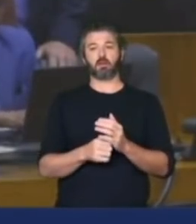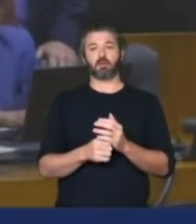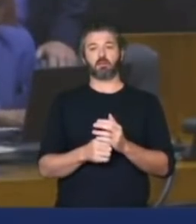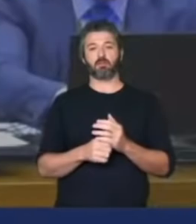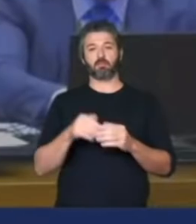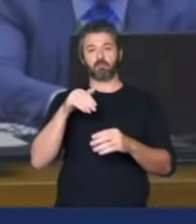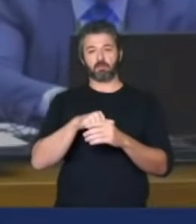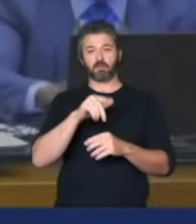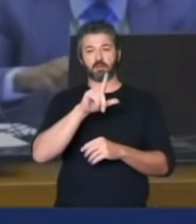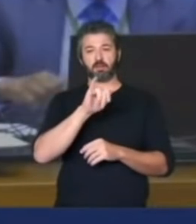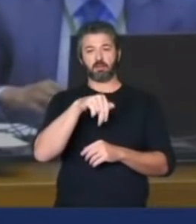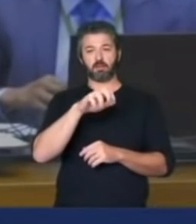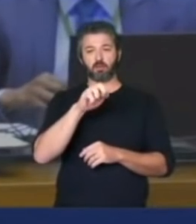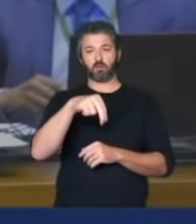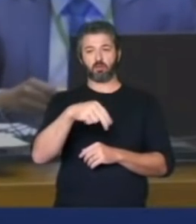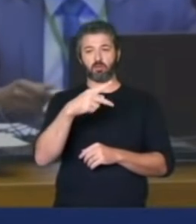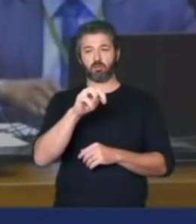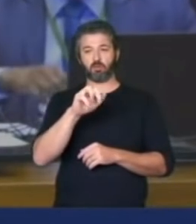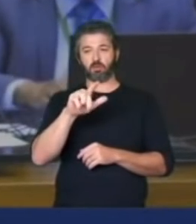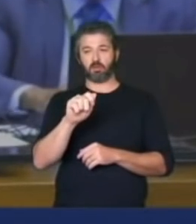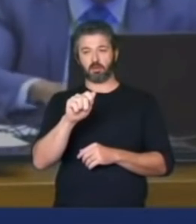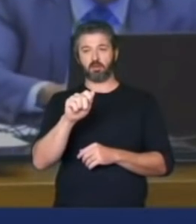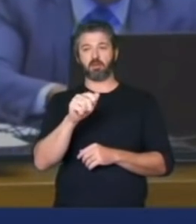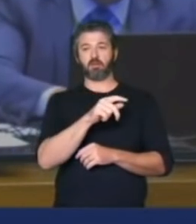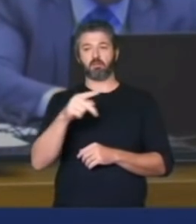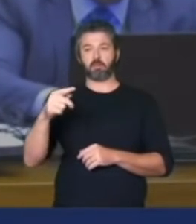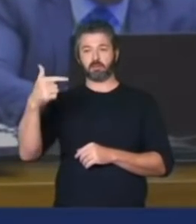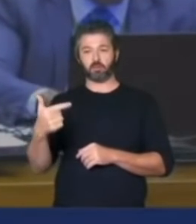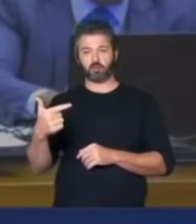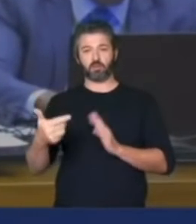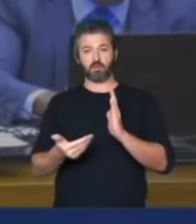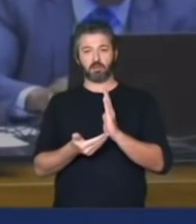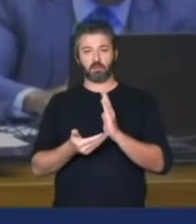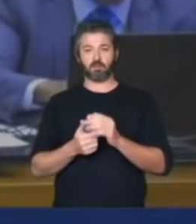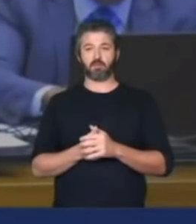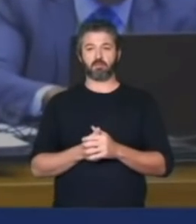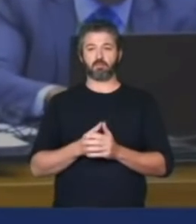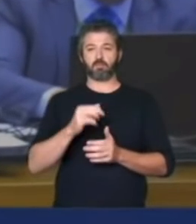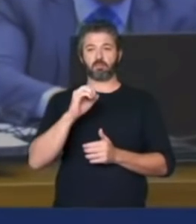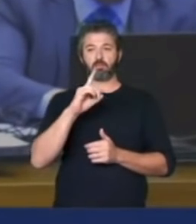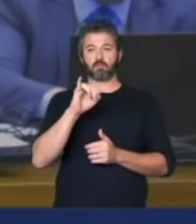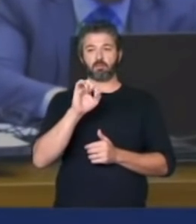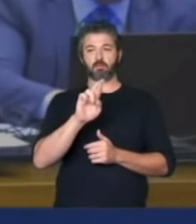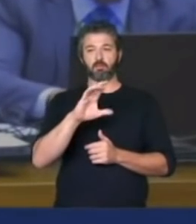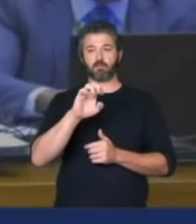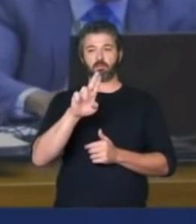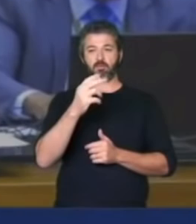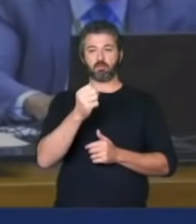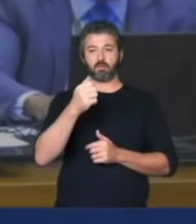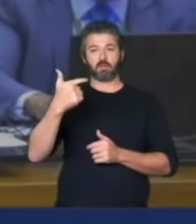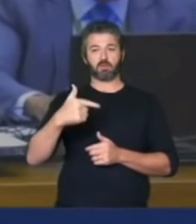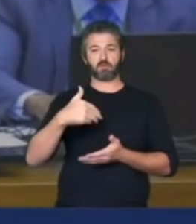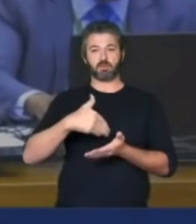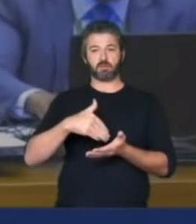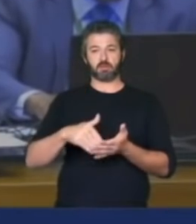deputado Lincoln Portela, vice-presidente desta Casa, deputado Odair Cunha, segundo